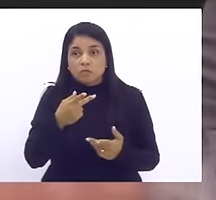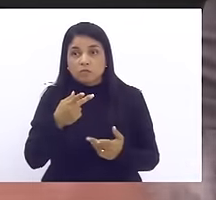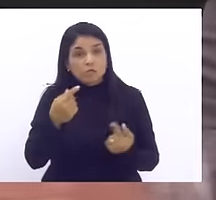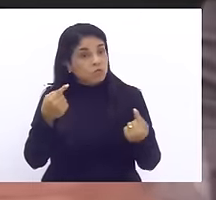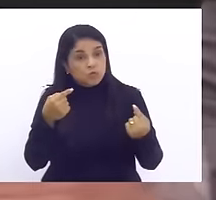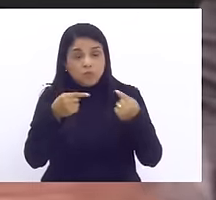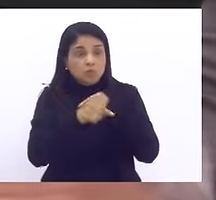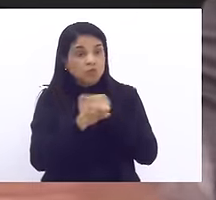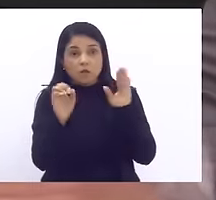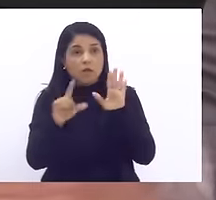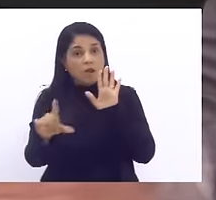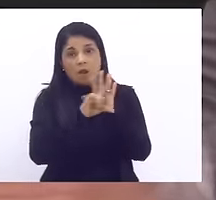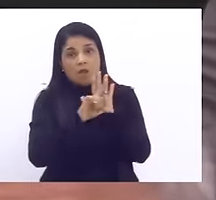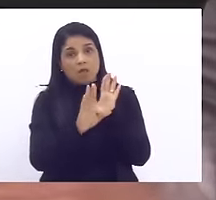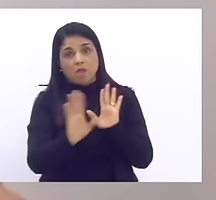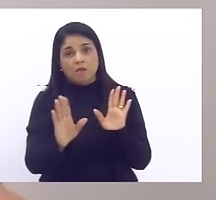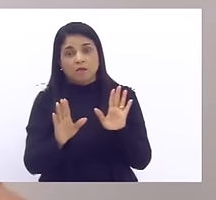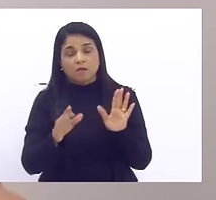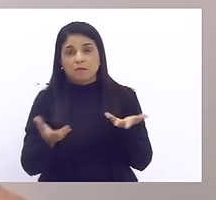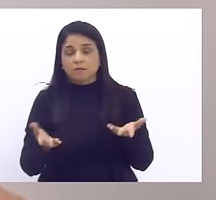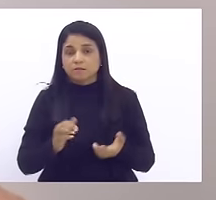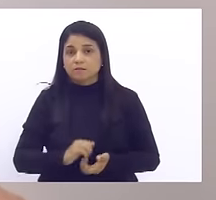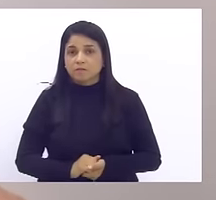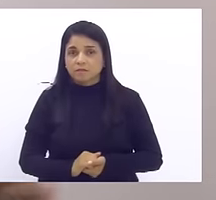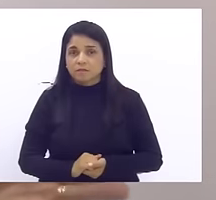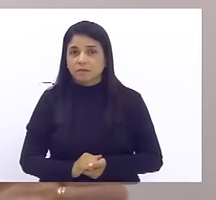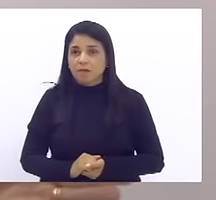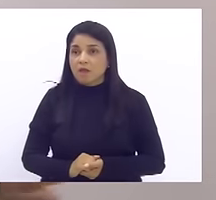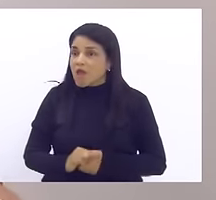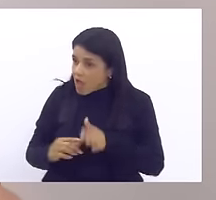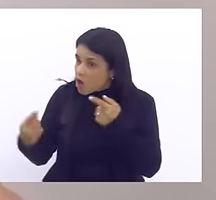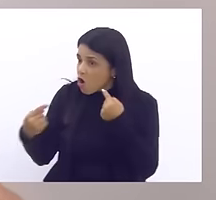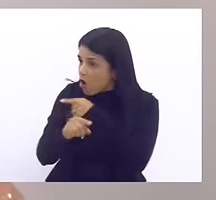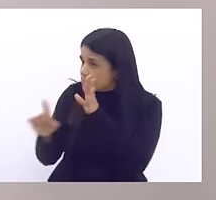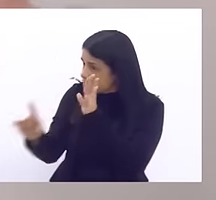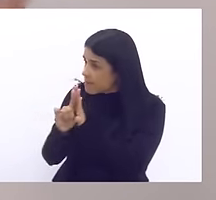nenhuma Claro claro